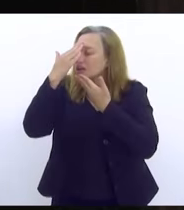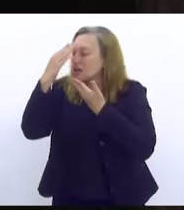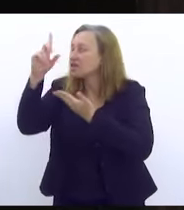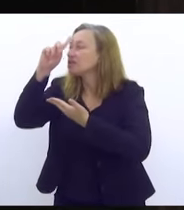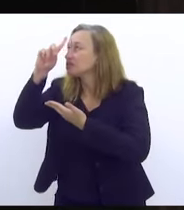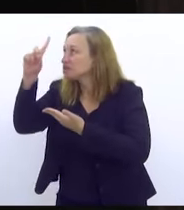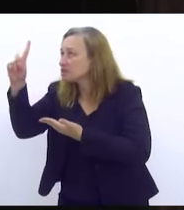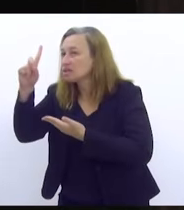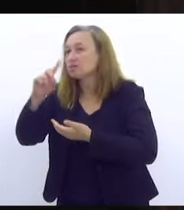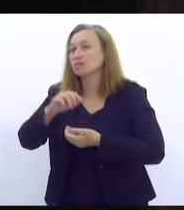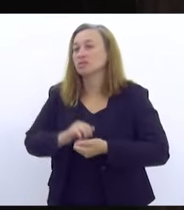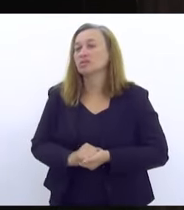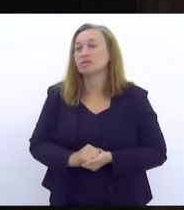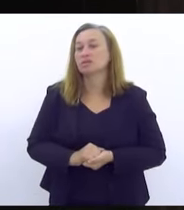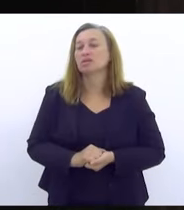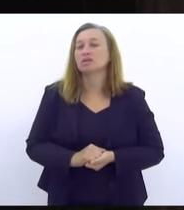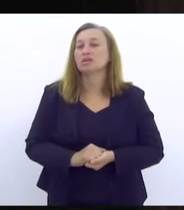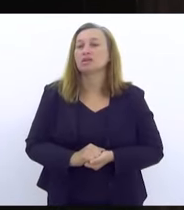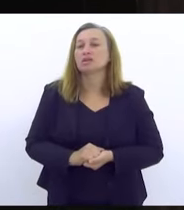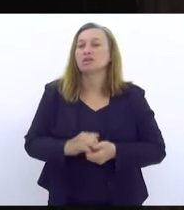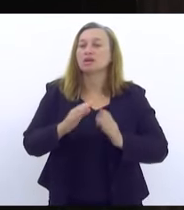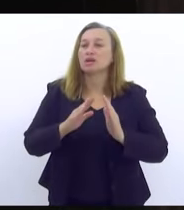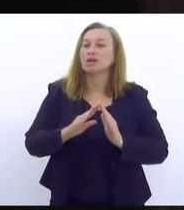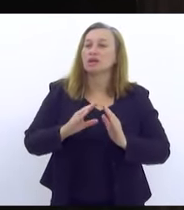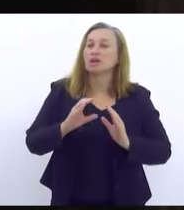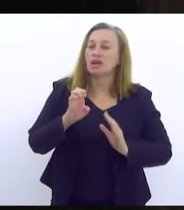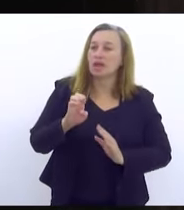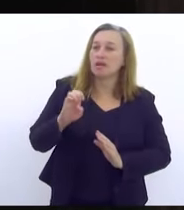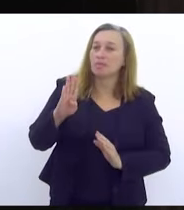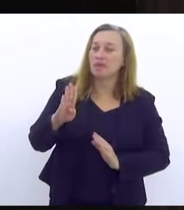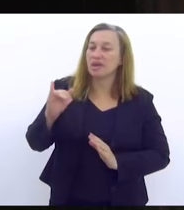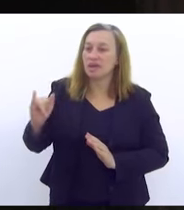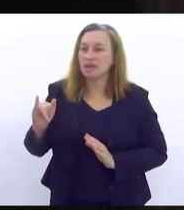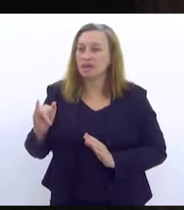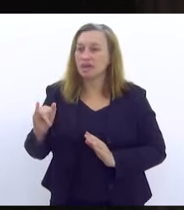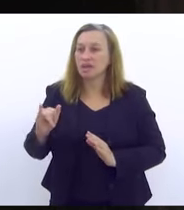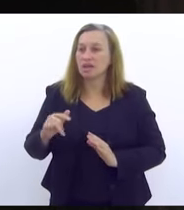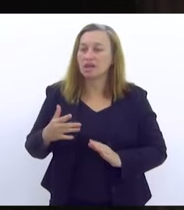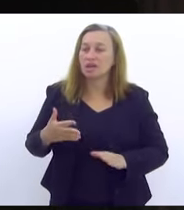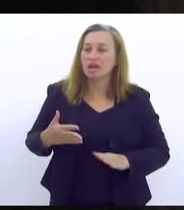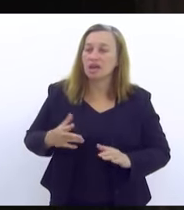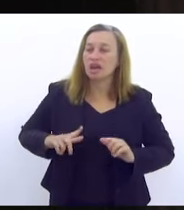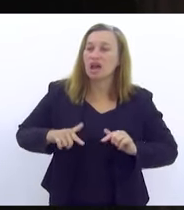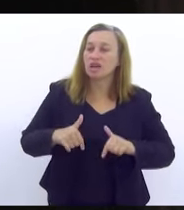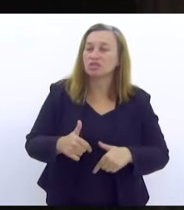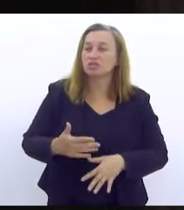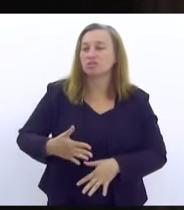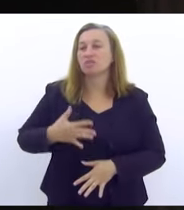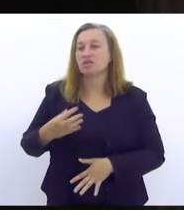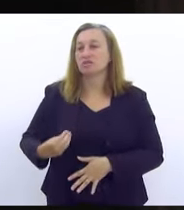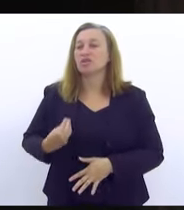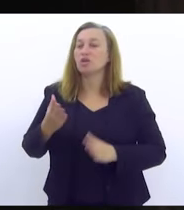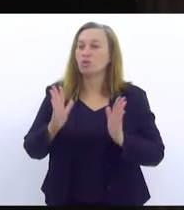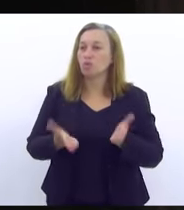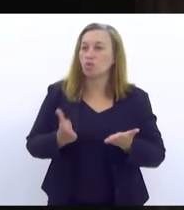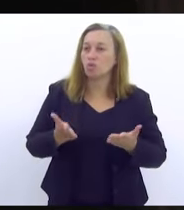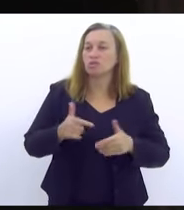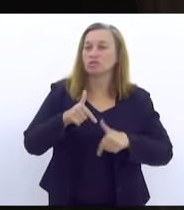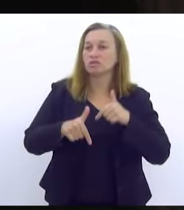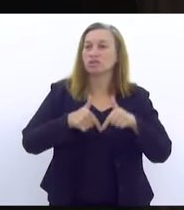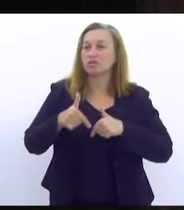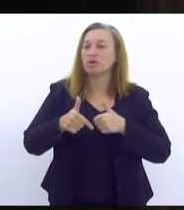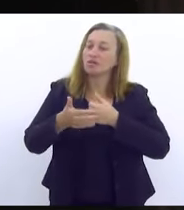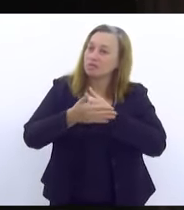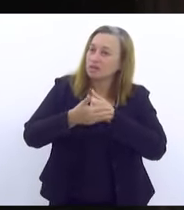Deus, através da EBI, hoje eu posso dizer que a EBI chegou antes do tempo na minha vida. E hoje eu faço esse trabalho com todo